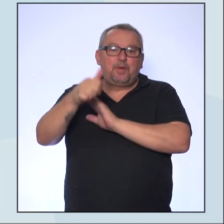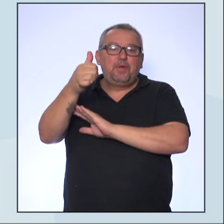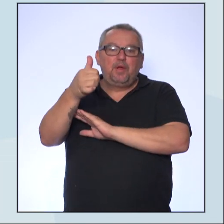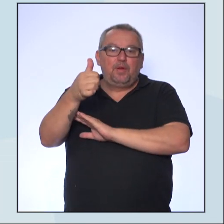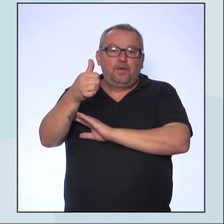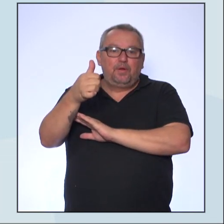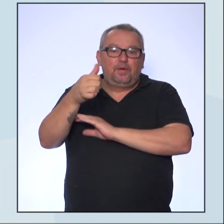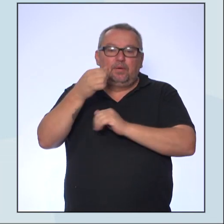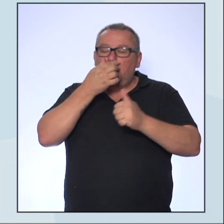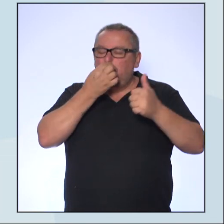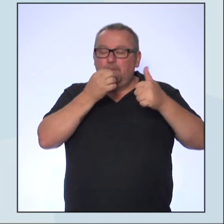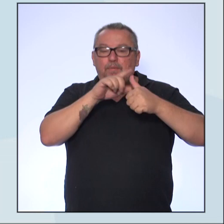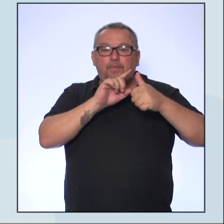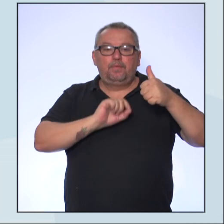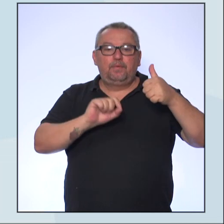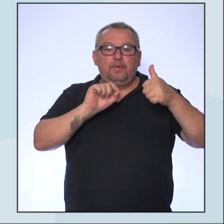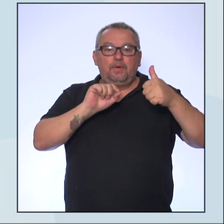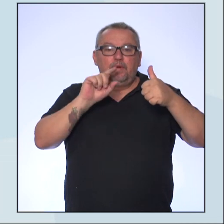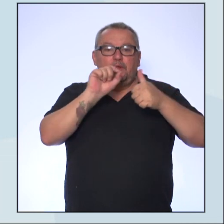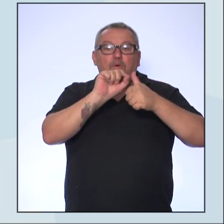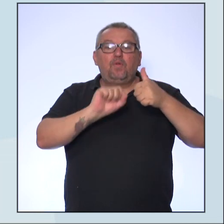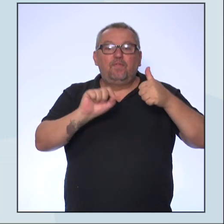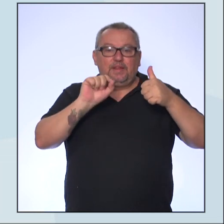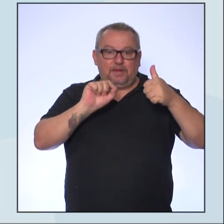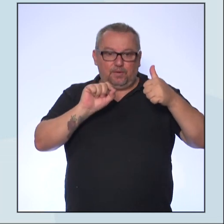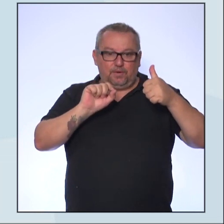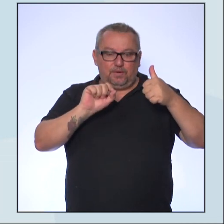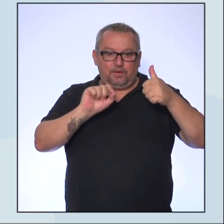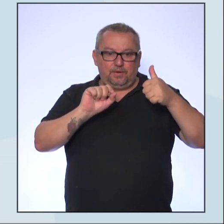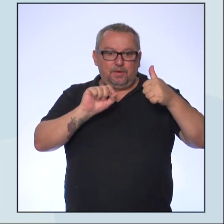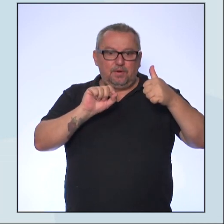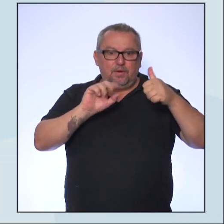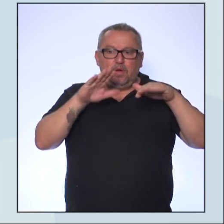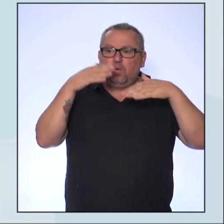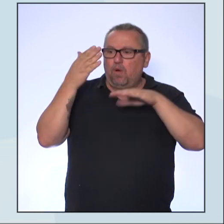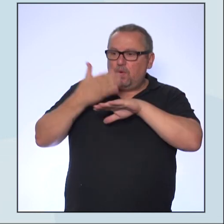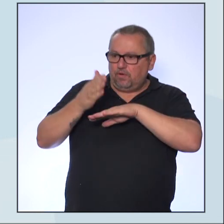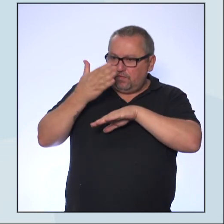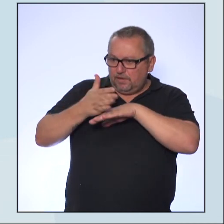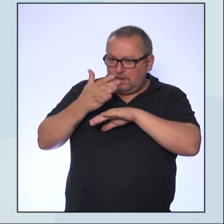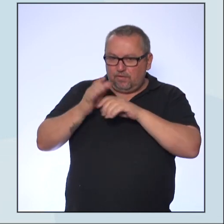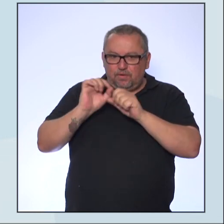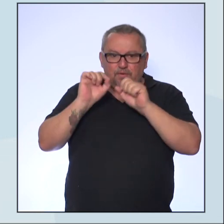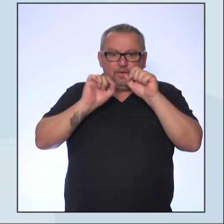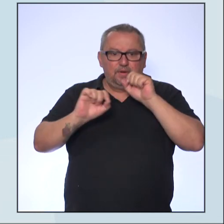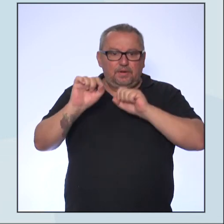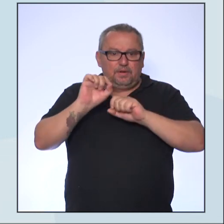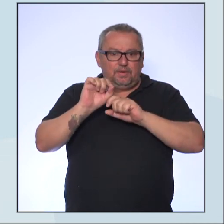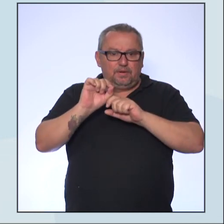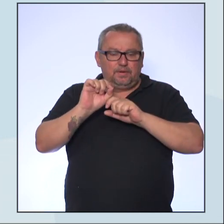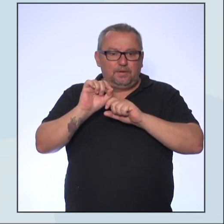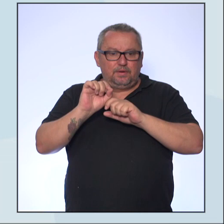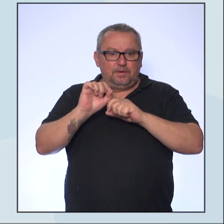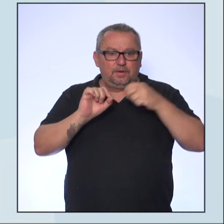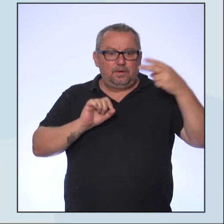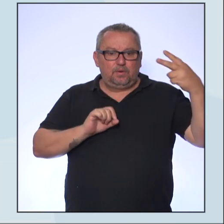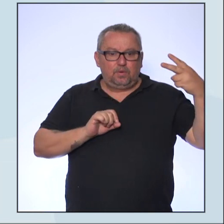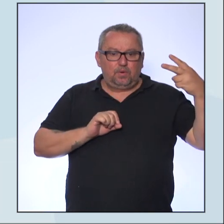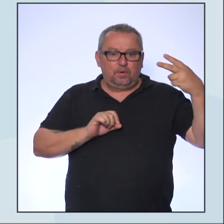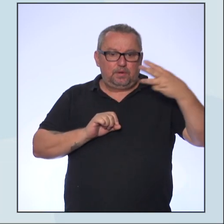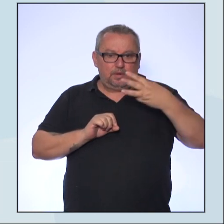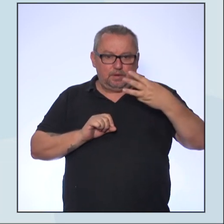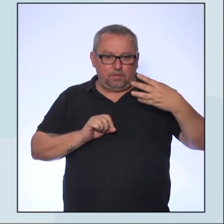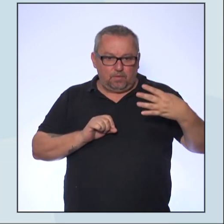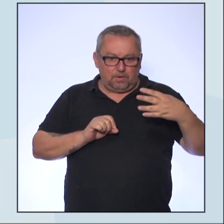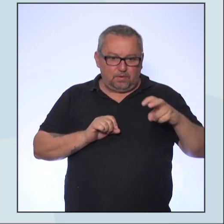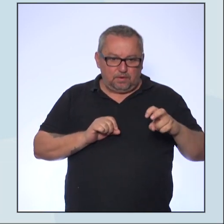primeira, eu quero saber o que eu estou fazendo, né? Qual que é a Perfeito. atividade que eu estou fazendo. Ih, Jonas, E vai dar as resposta. respostas 2, 3,